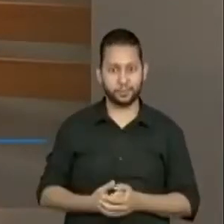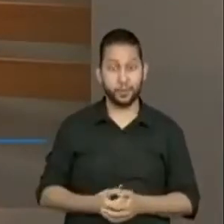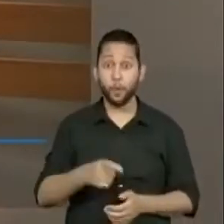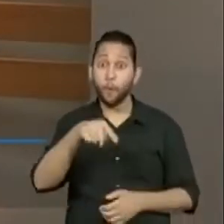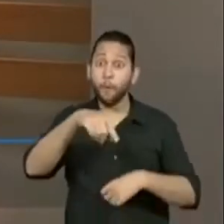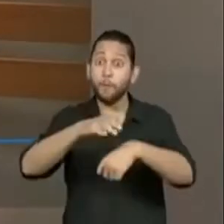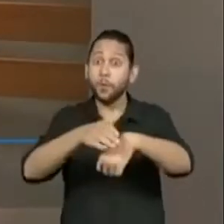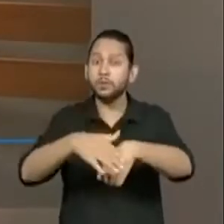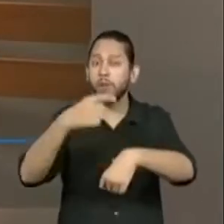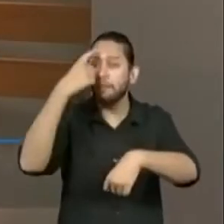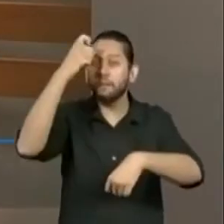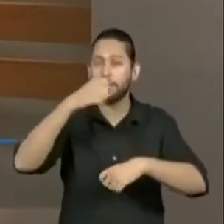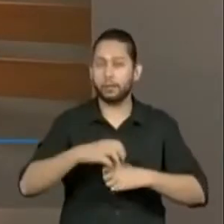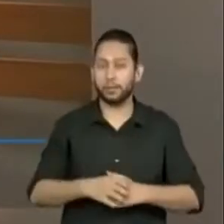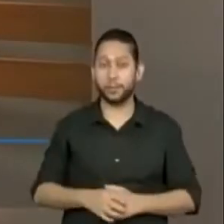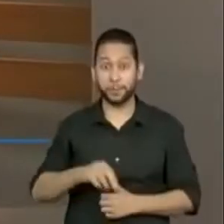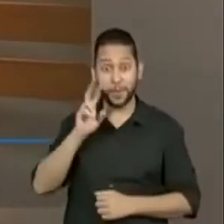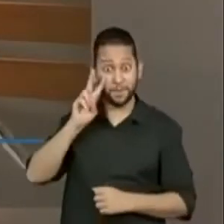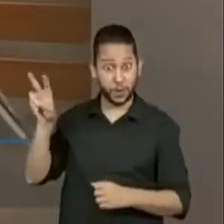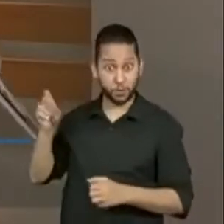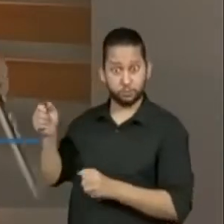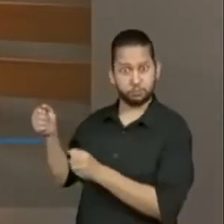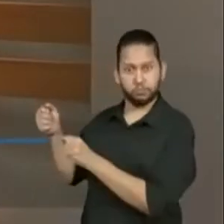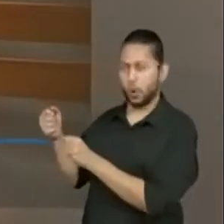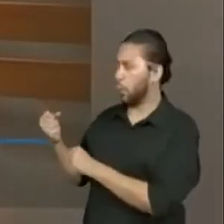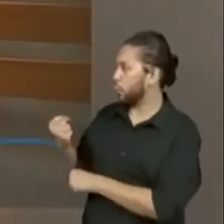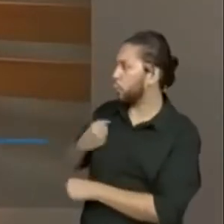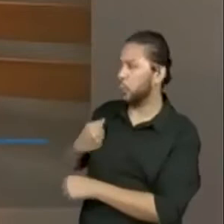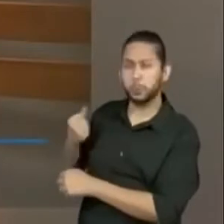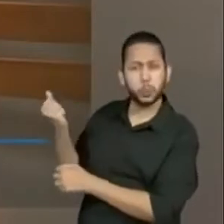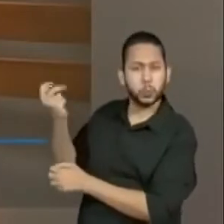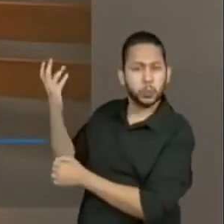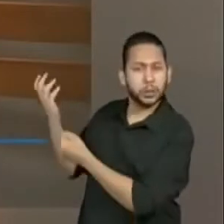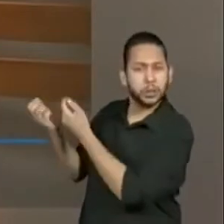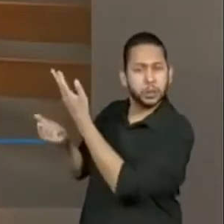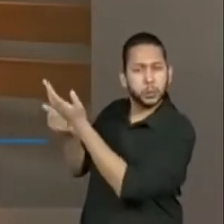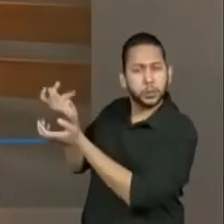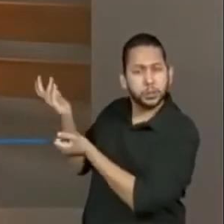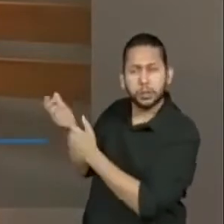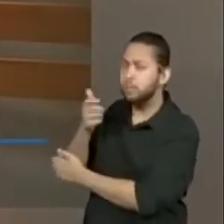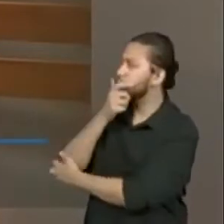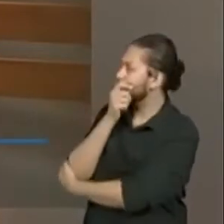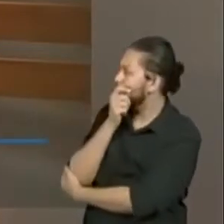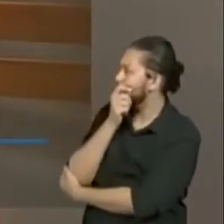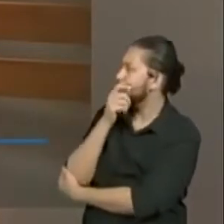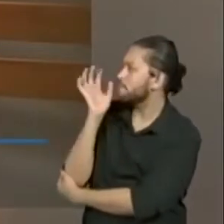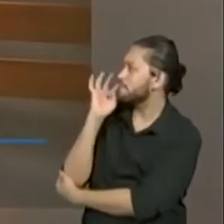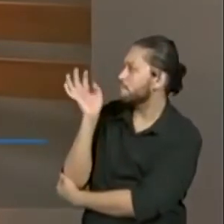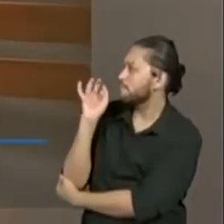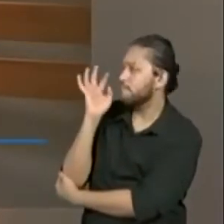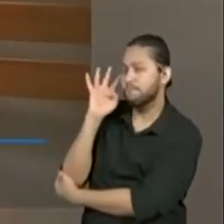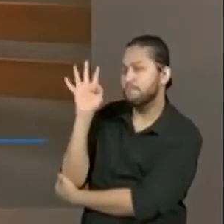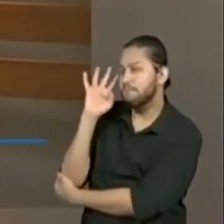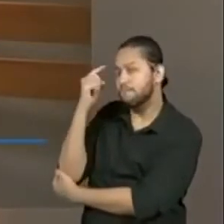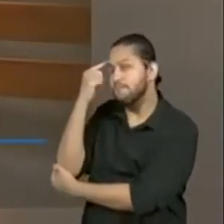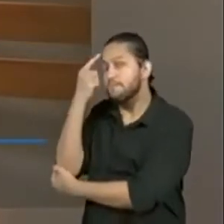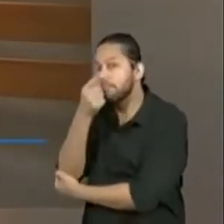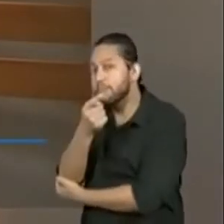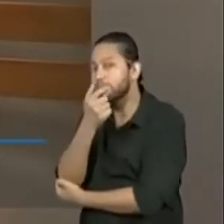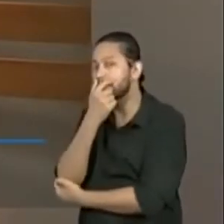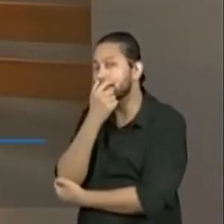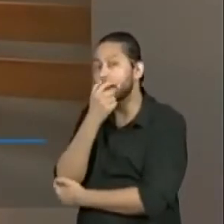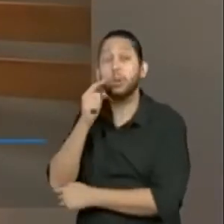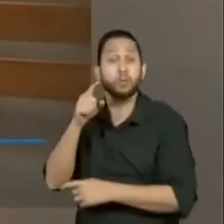que vai fazer a pergunta que pergunta pro a criatividade mas sim eu tenho alguns pontos em que eu